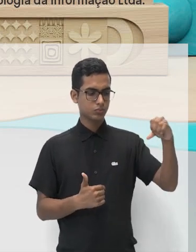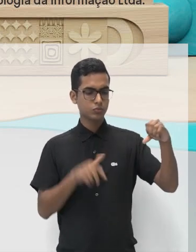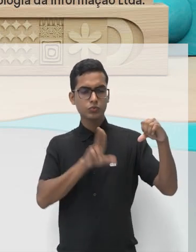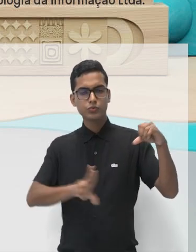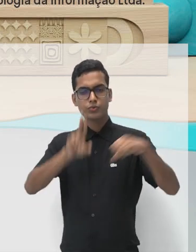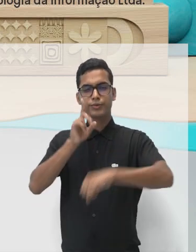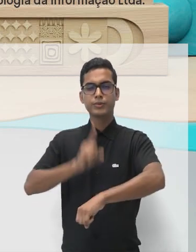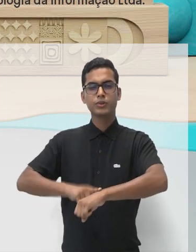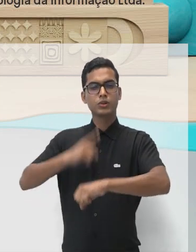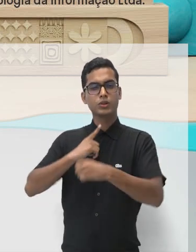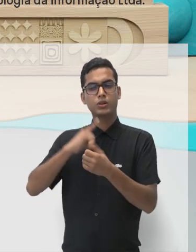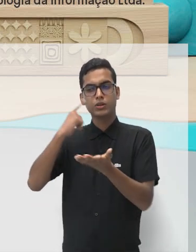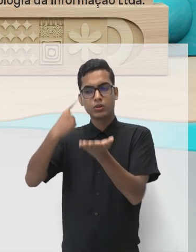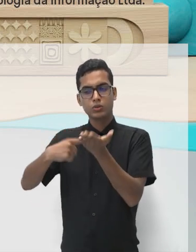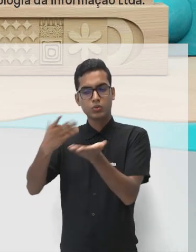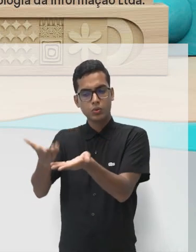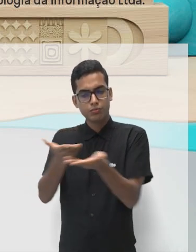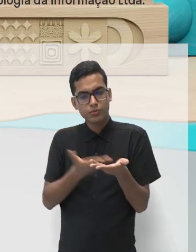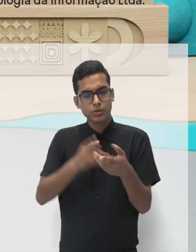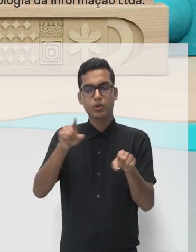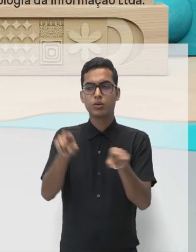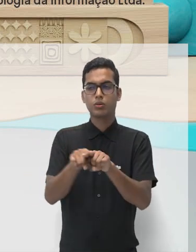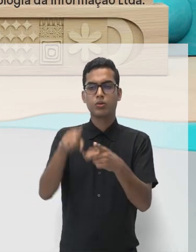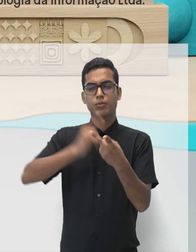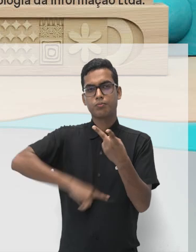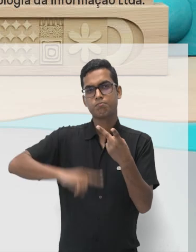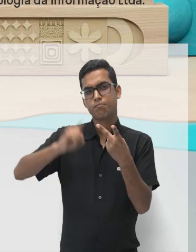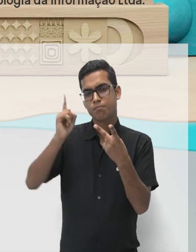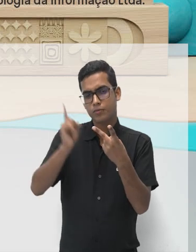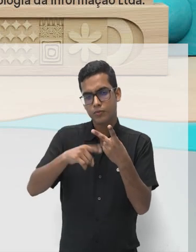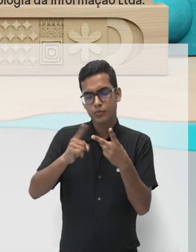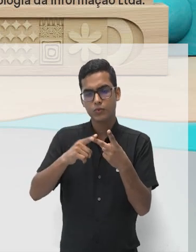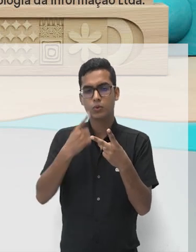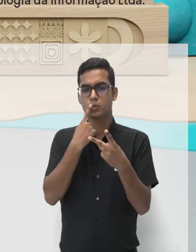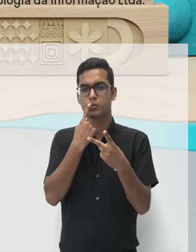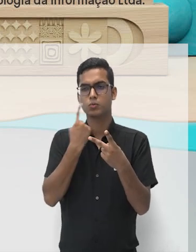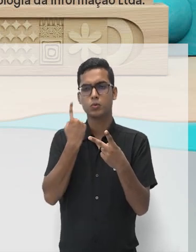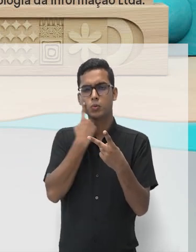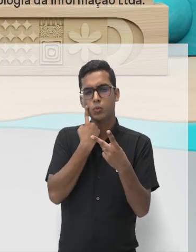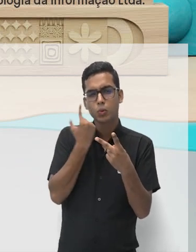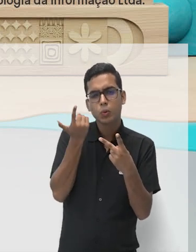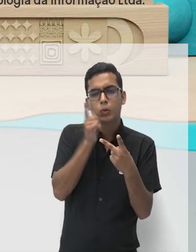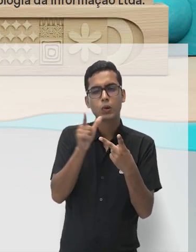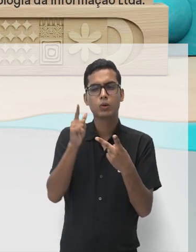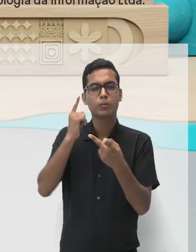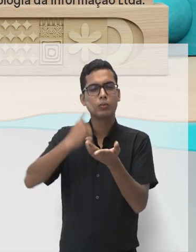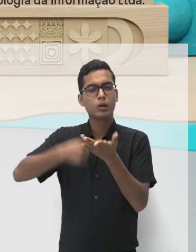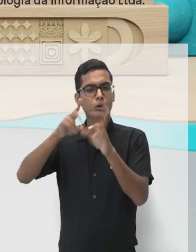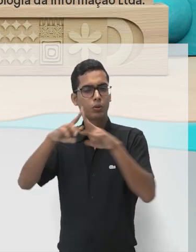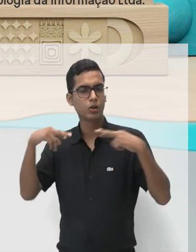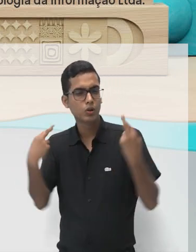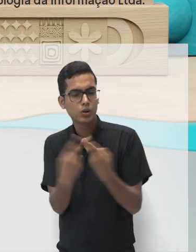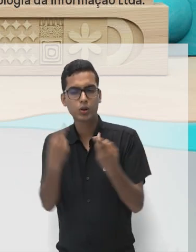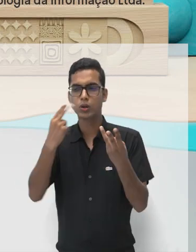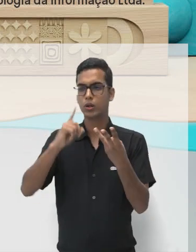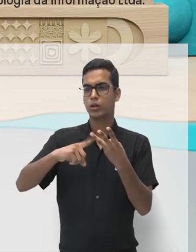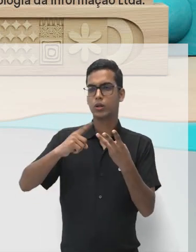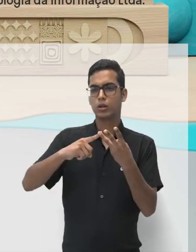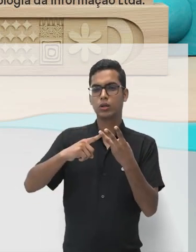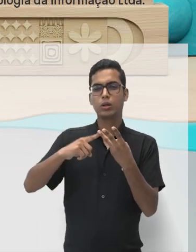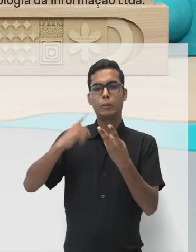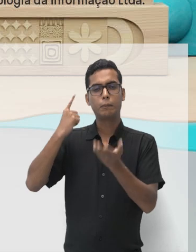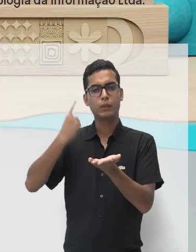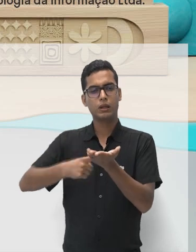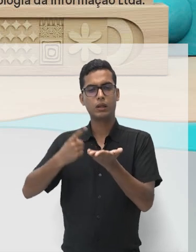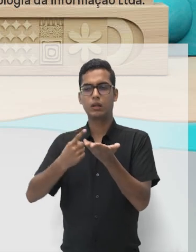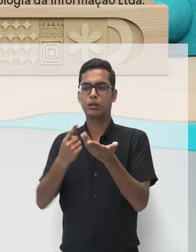precisa ir para uma reunião, precisa de fazer algum compromisso e alguém manda para você, geralmente vem dizendo se é PM ou